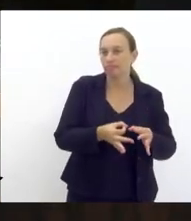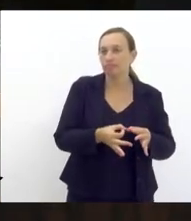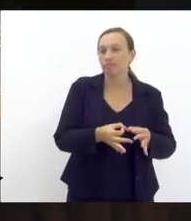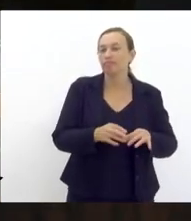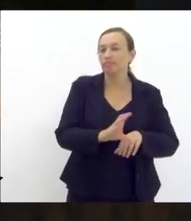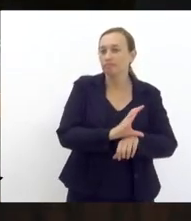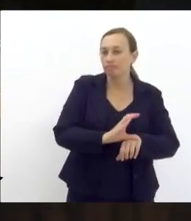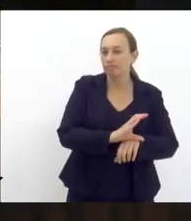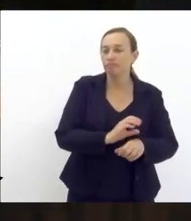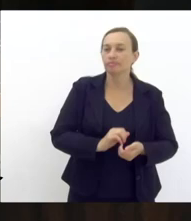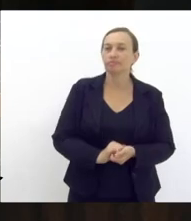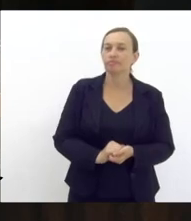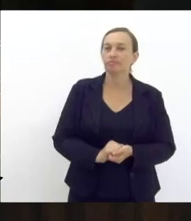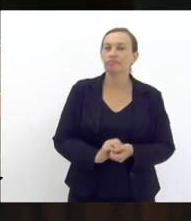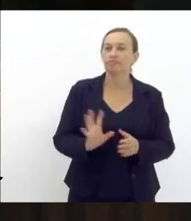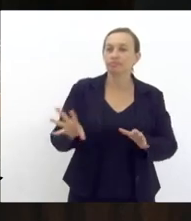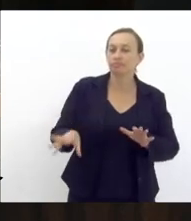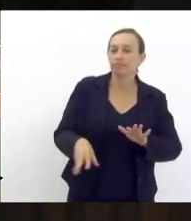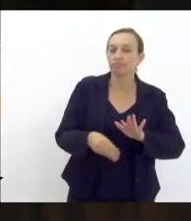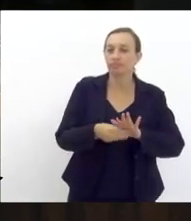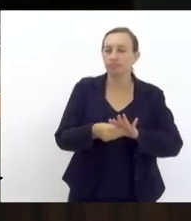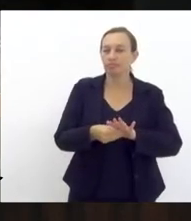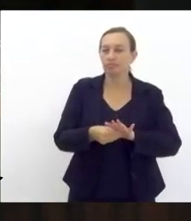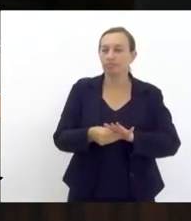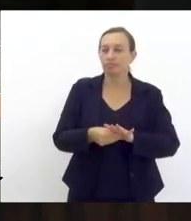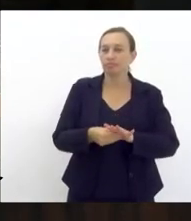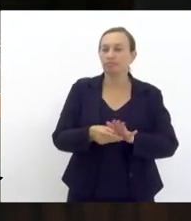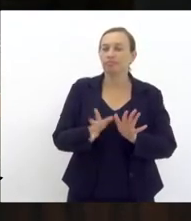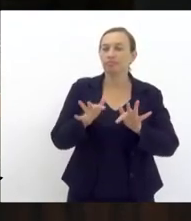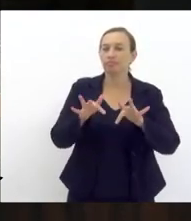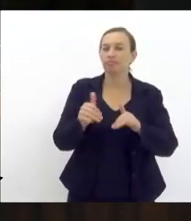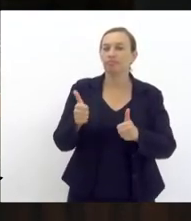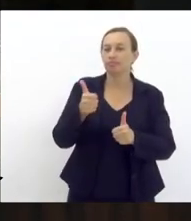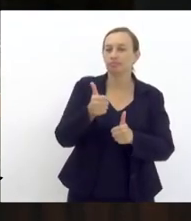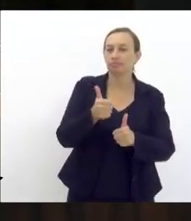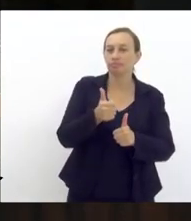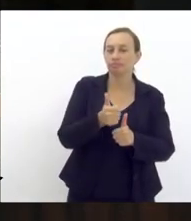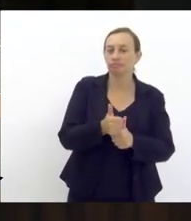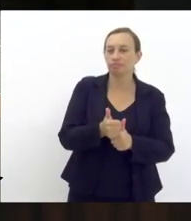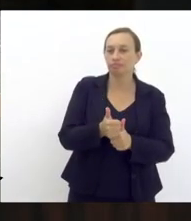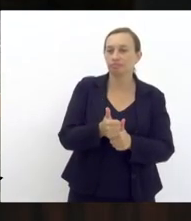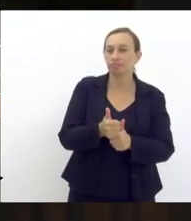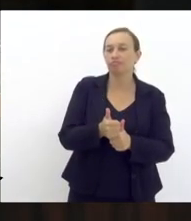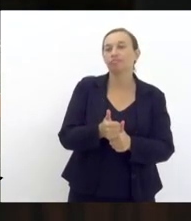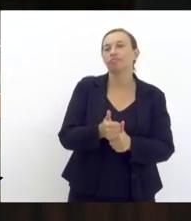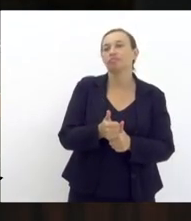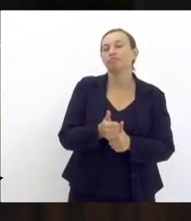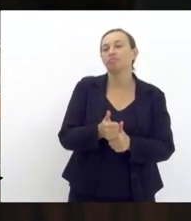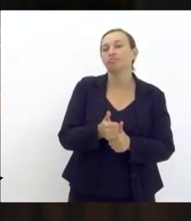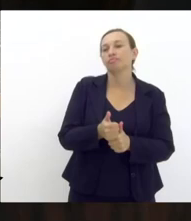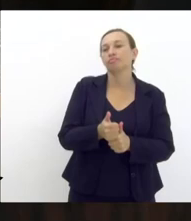constitucionalidade com emendas concluindo por substitutivo de